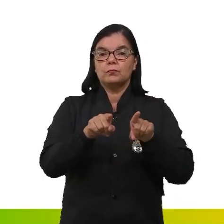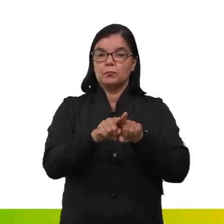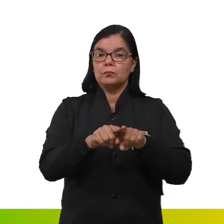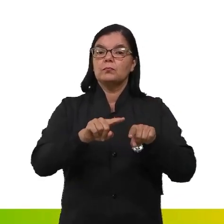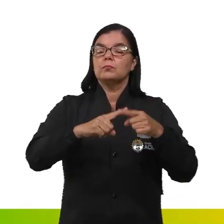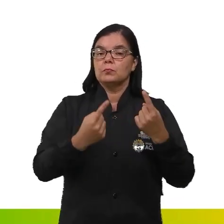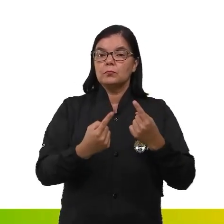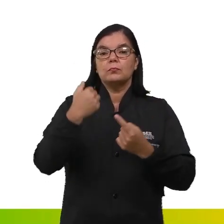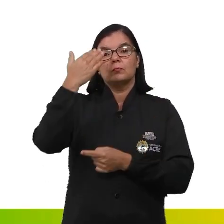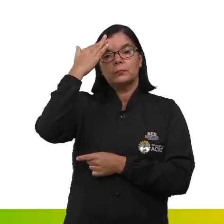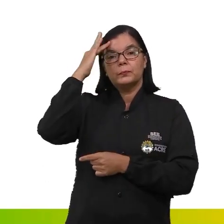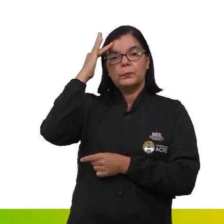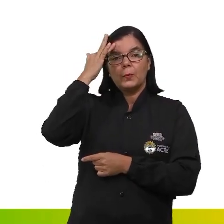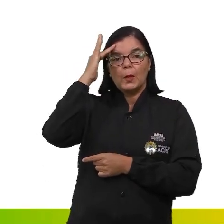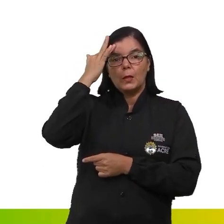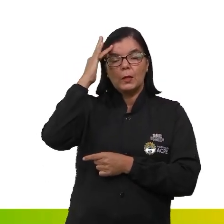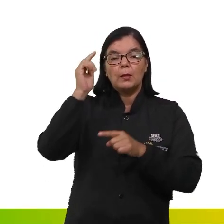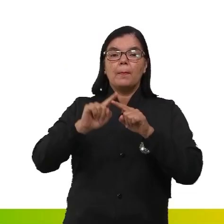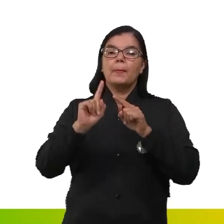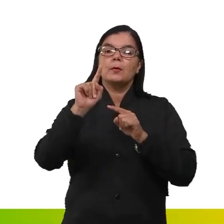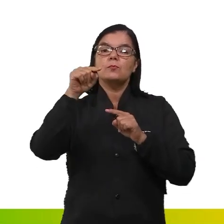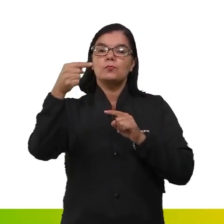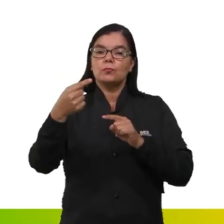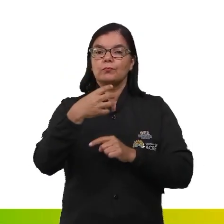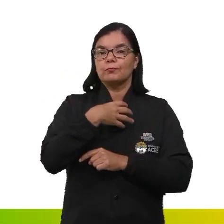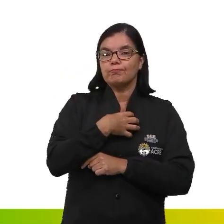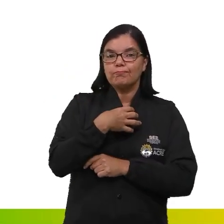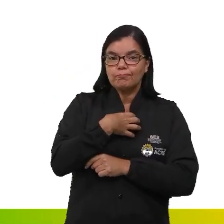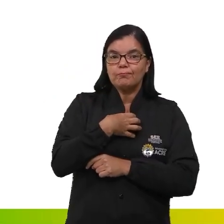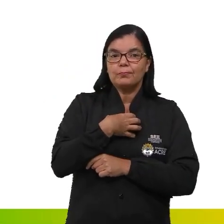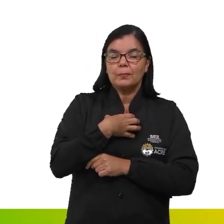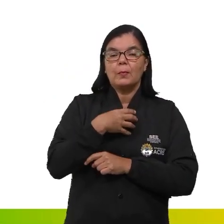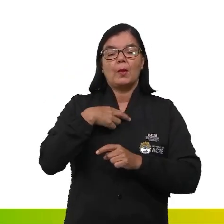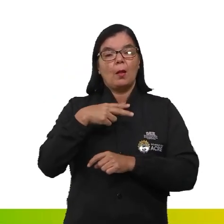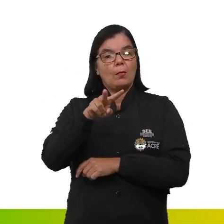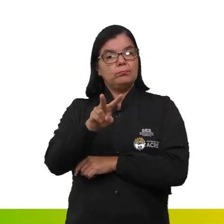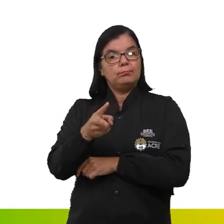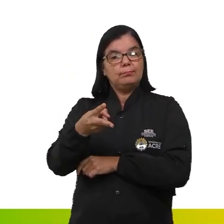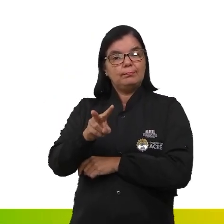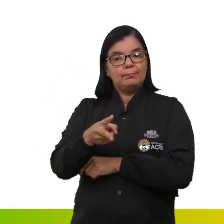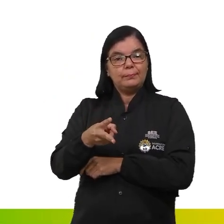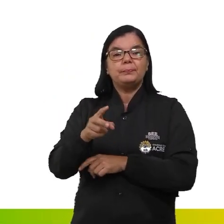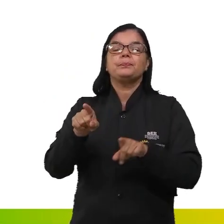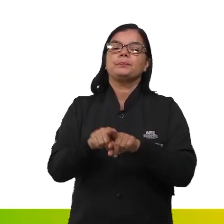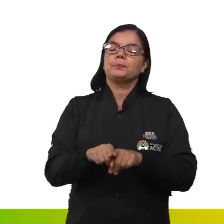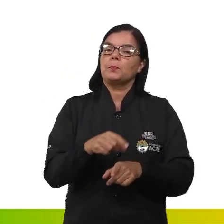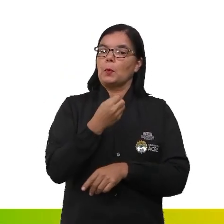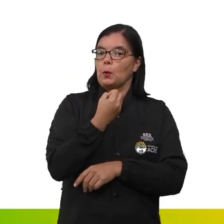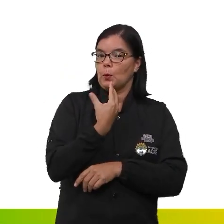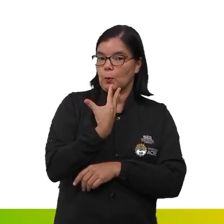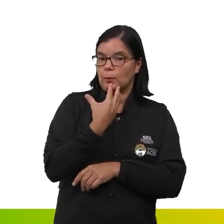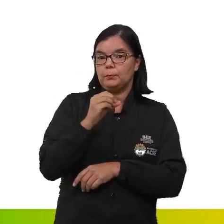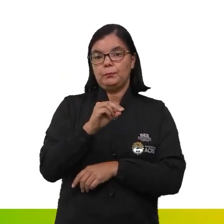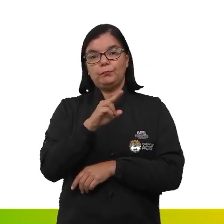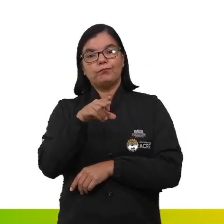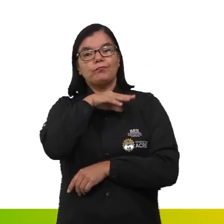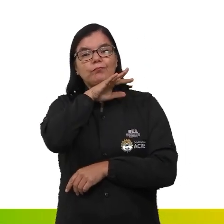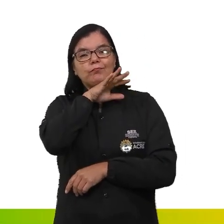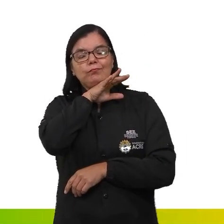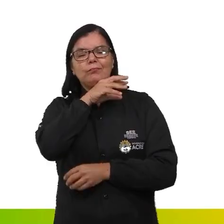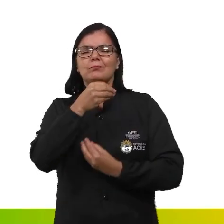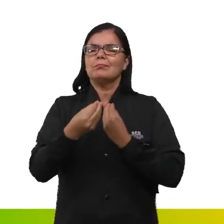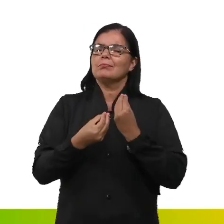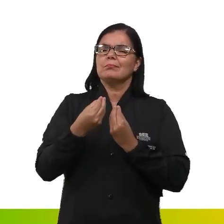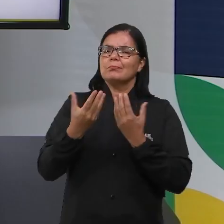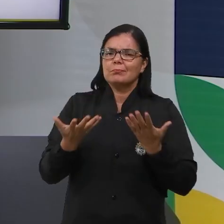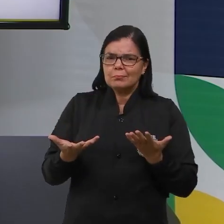ser interpretado de mais de uma maneira. A ambiguidade, ela pode ser boa ou ruim. Como assim,